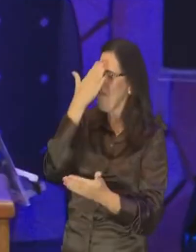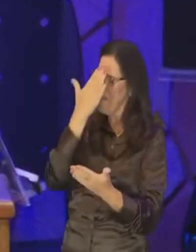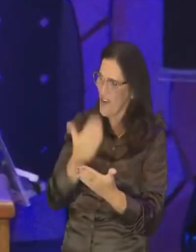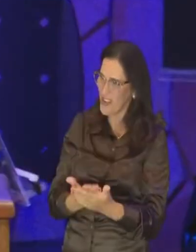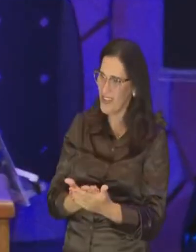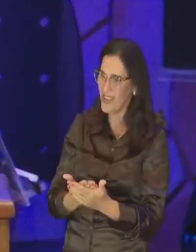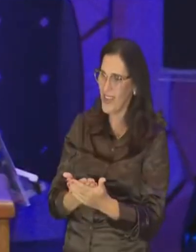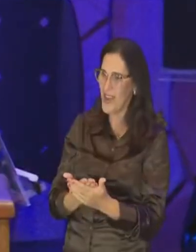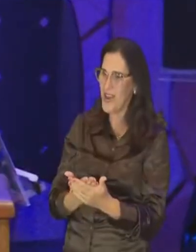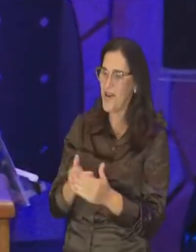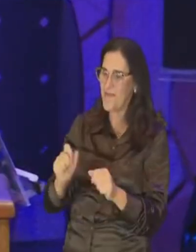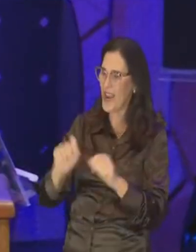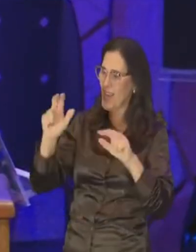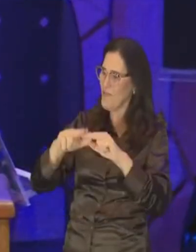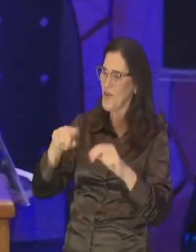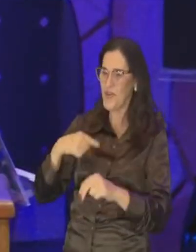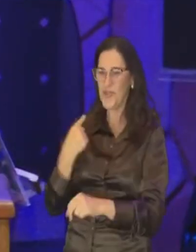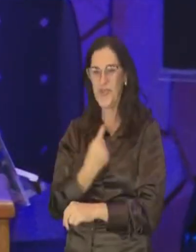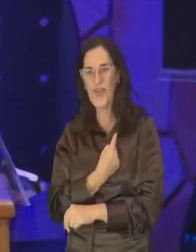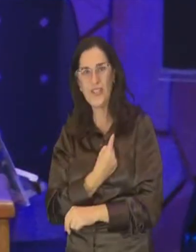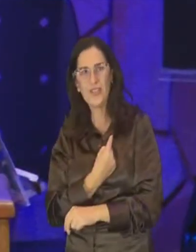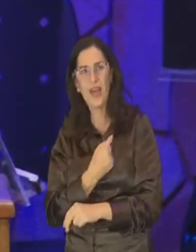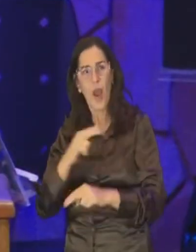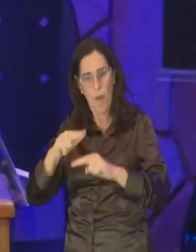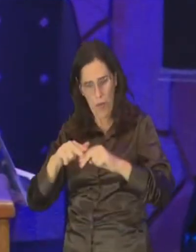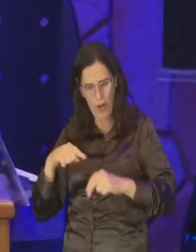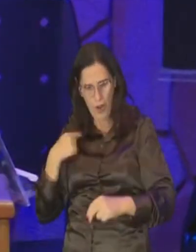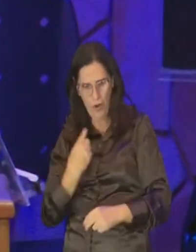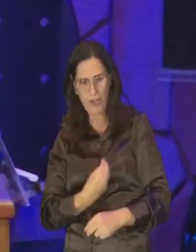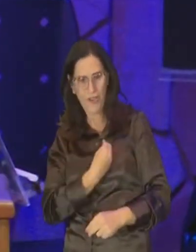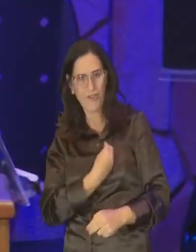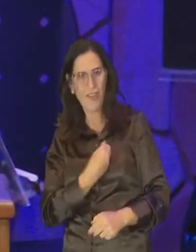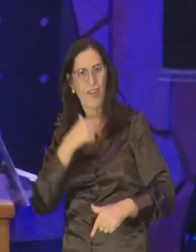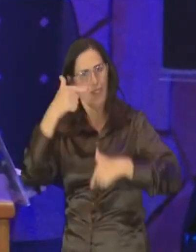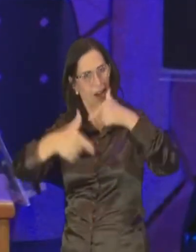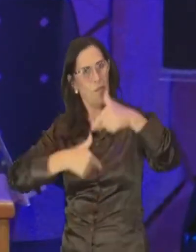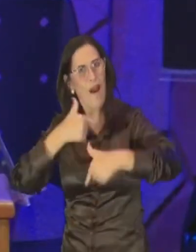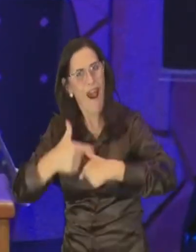por nós, que faz através de nós.